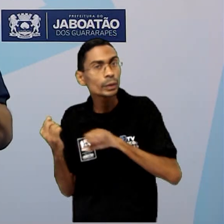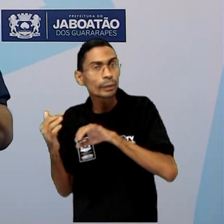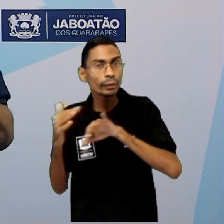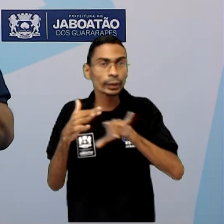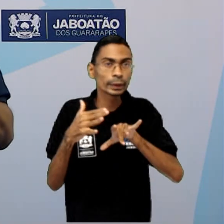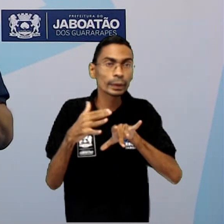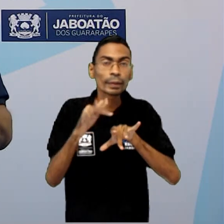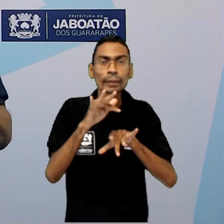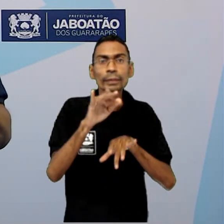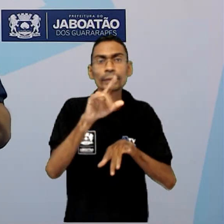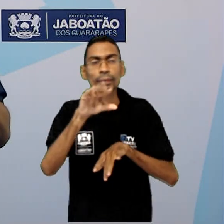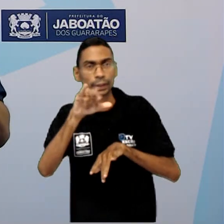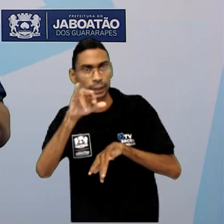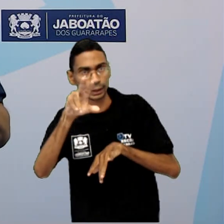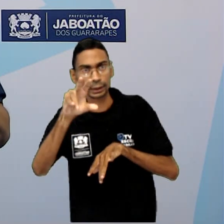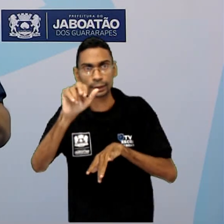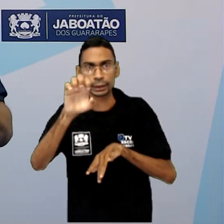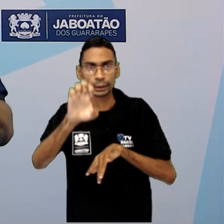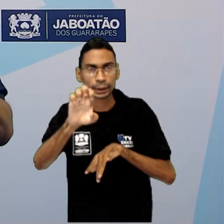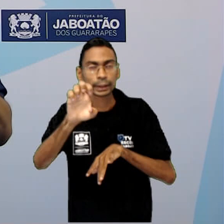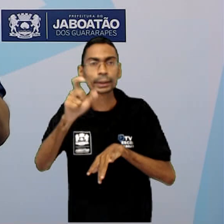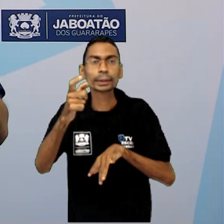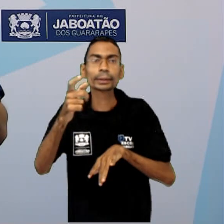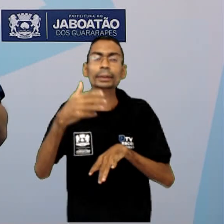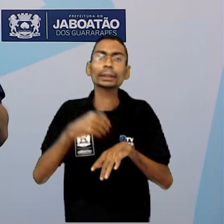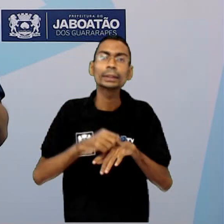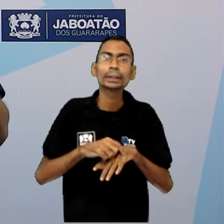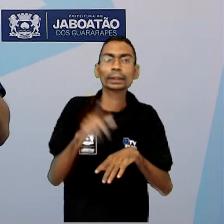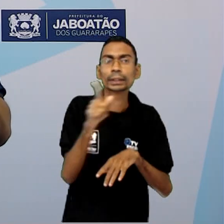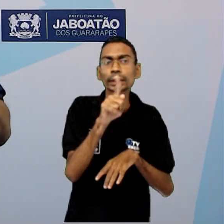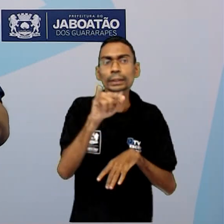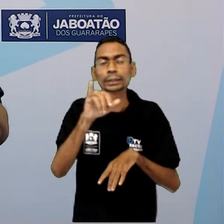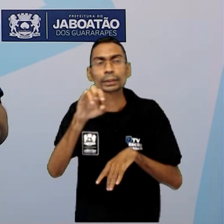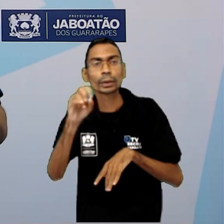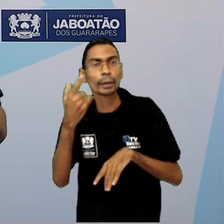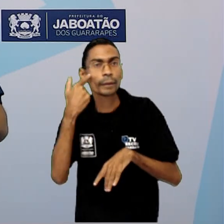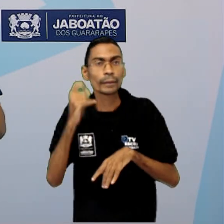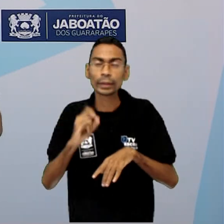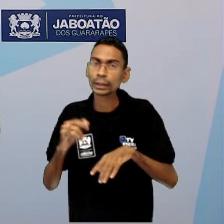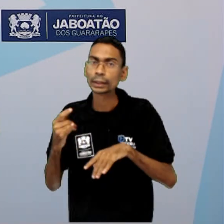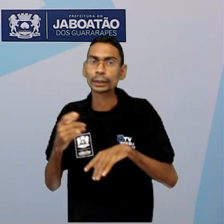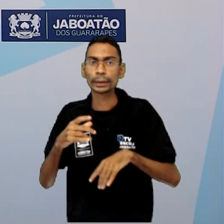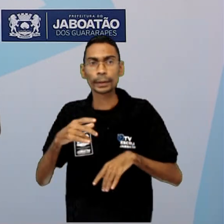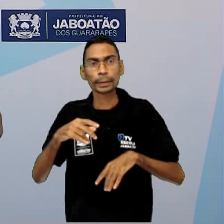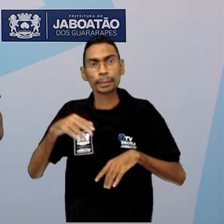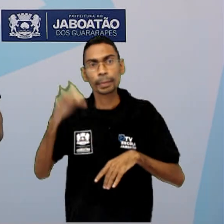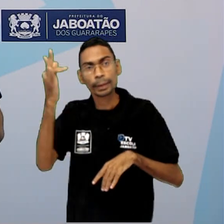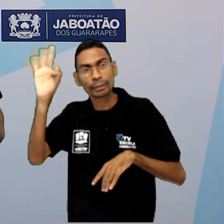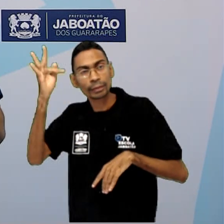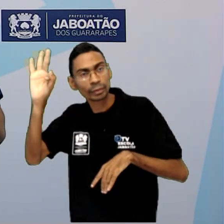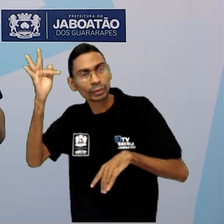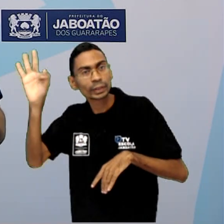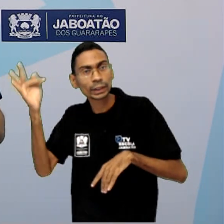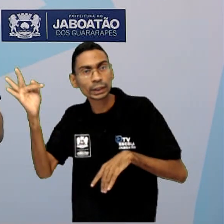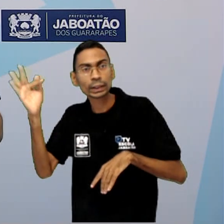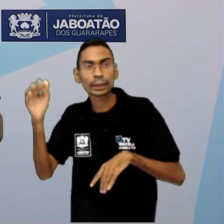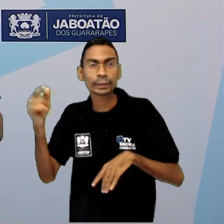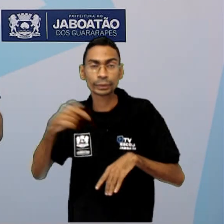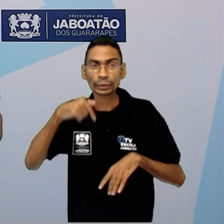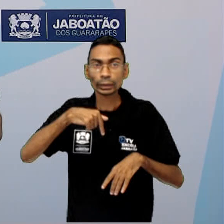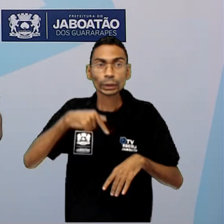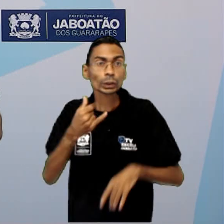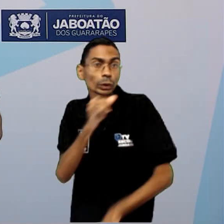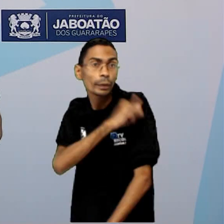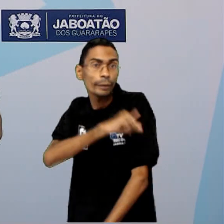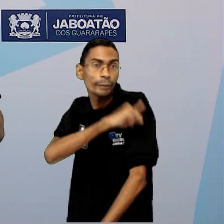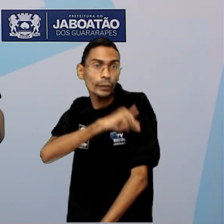Villegagnon, que é o francês, né, o almirante, né, da Marinha Francesa, que chega aqui no Rio de Janeiro, ele faz amizade com